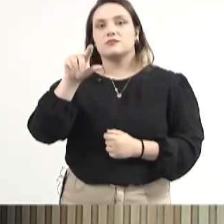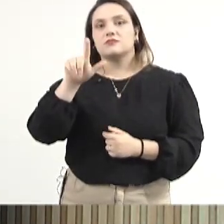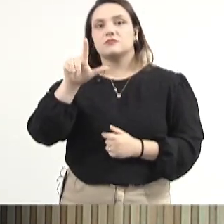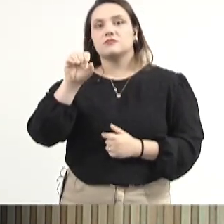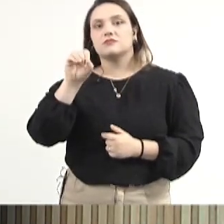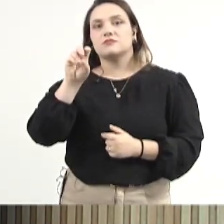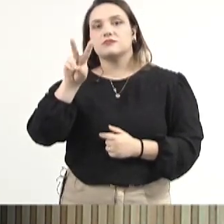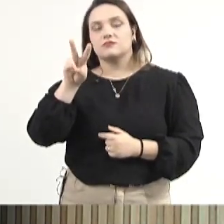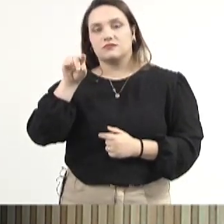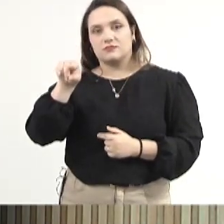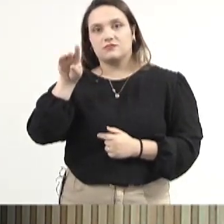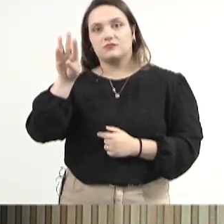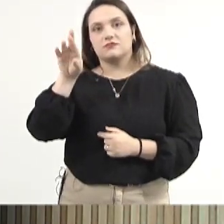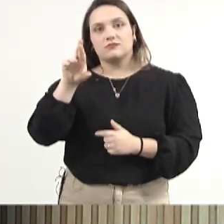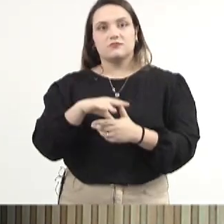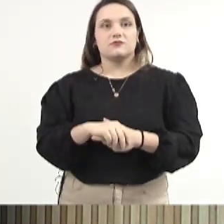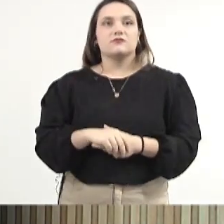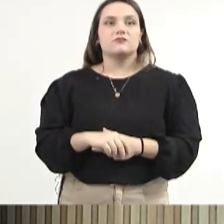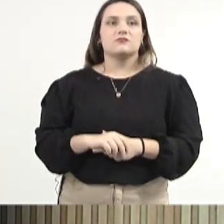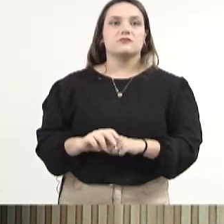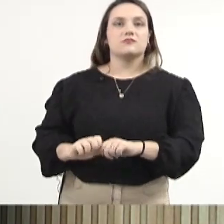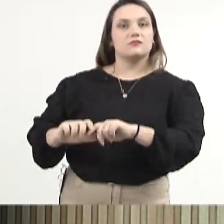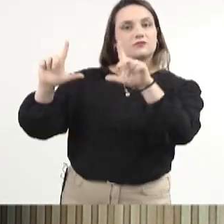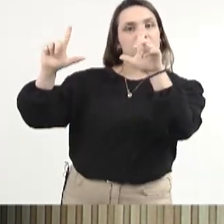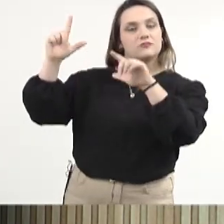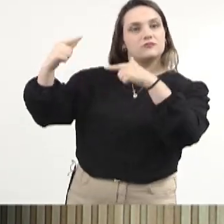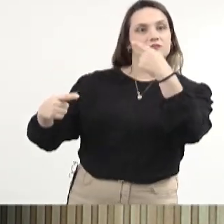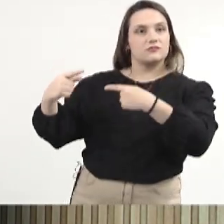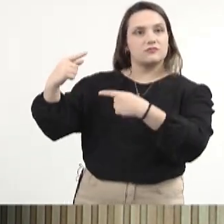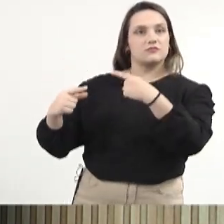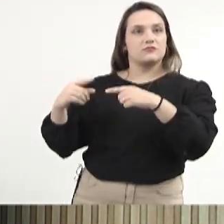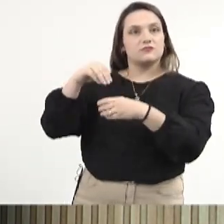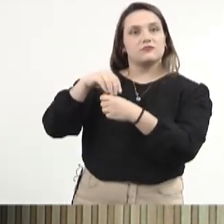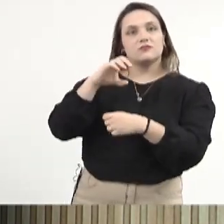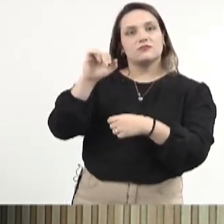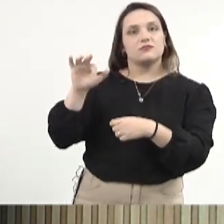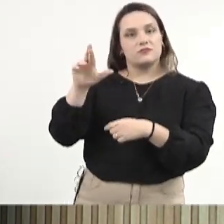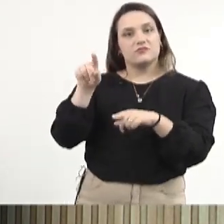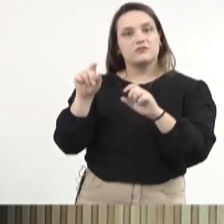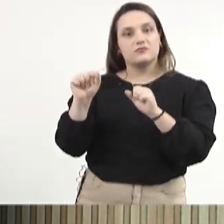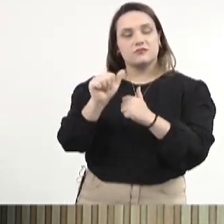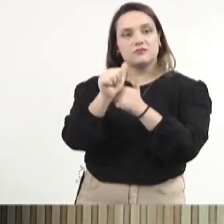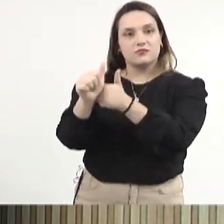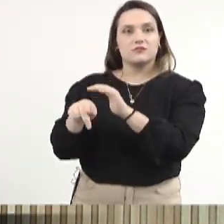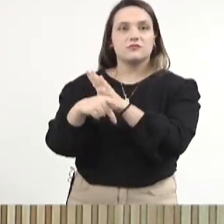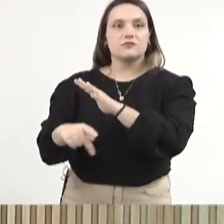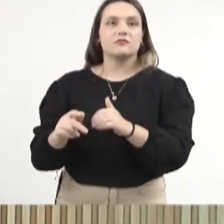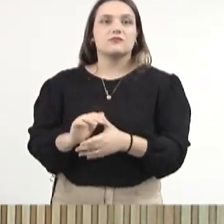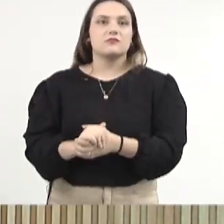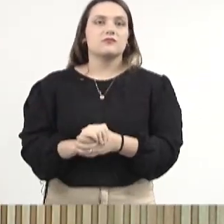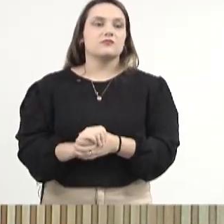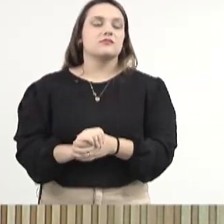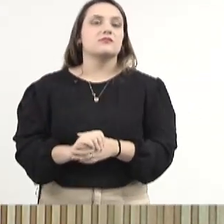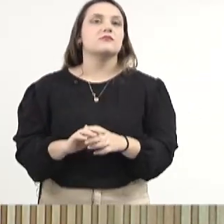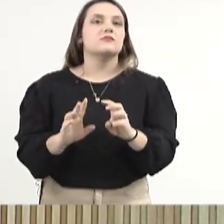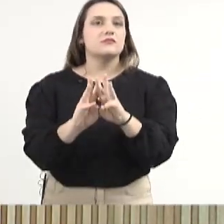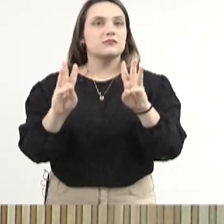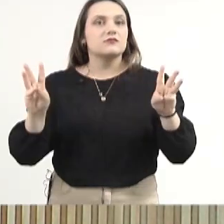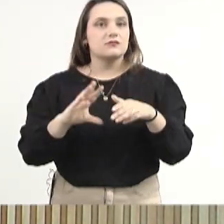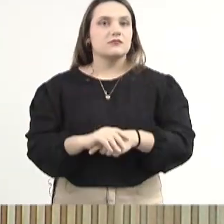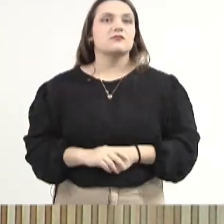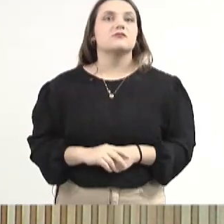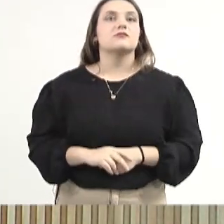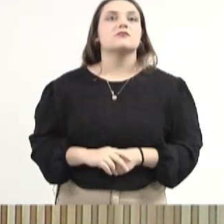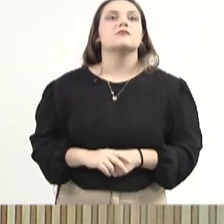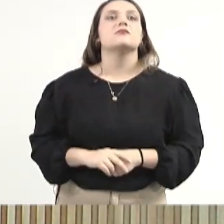www.al.ms.gov.br. Você, aqui na capa do site hoje, as discussões na CCJR, você também pode acompanhar pelo site da CCJR, da Assembleia,